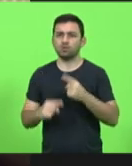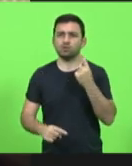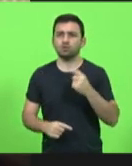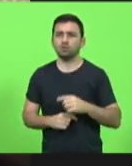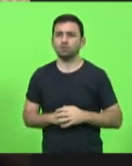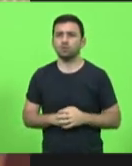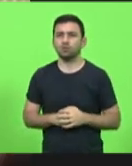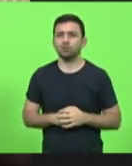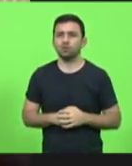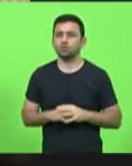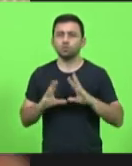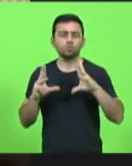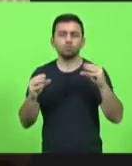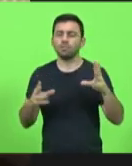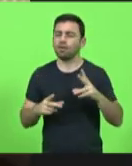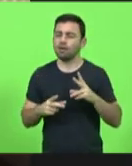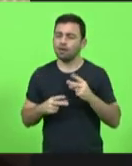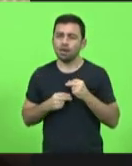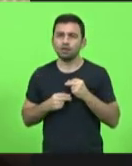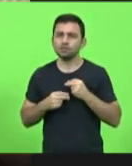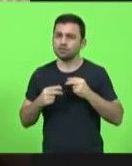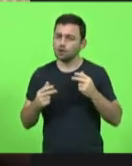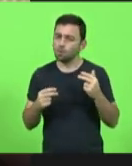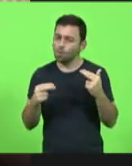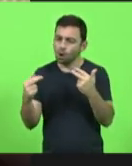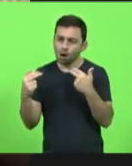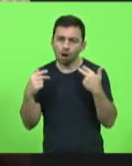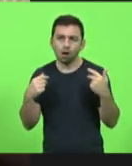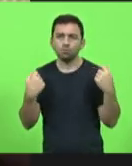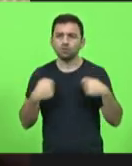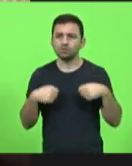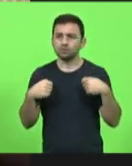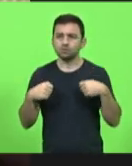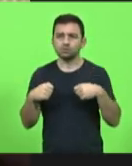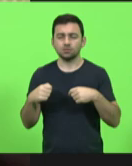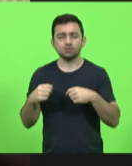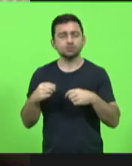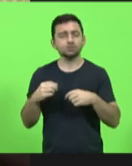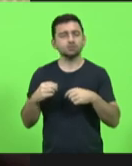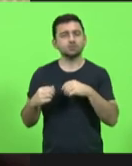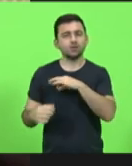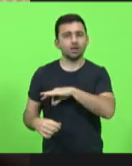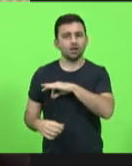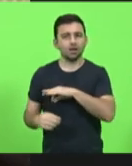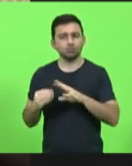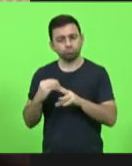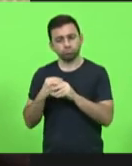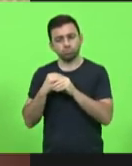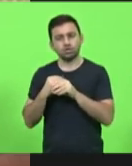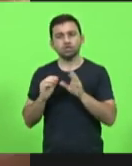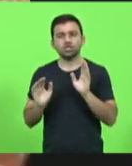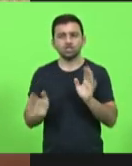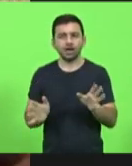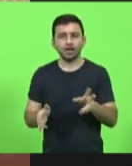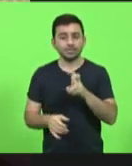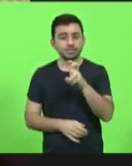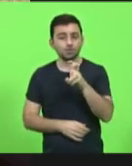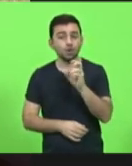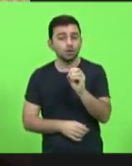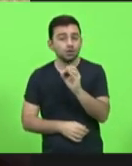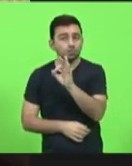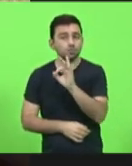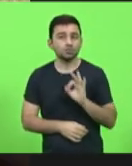pontos que merecem aumento porque a reposição salarial ela é já o França quase cinquenta porcento está em faixa de